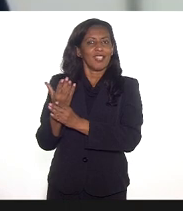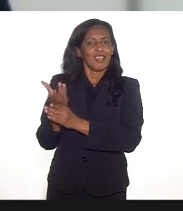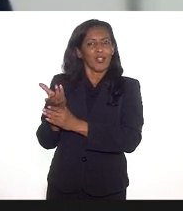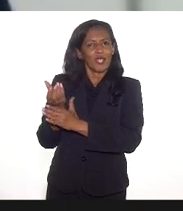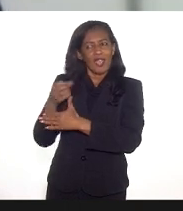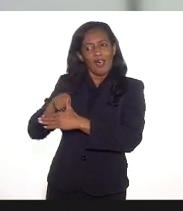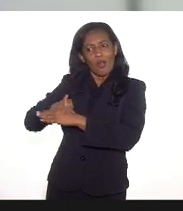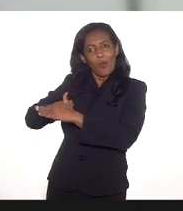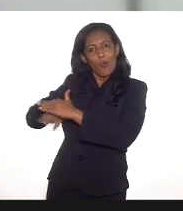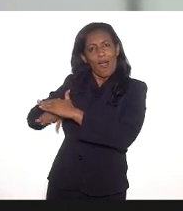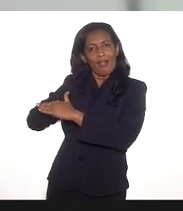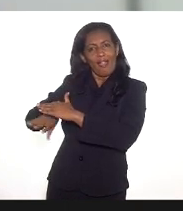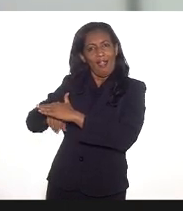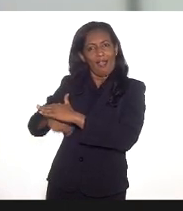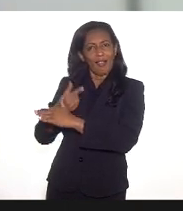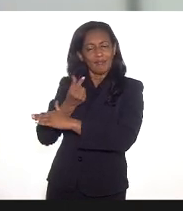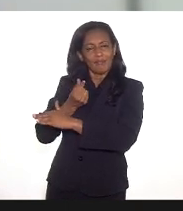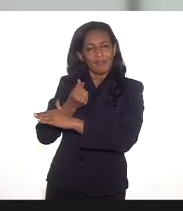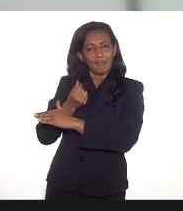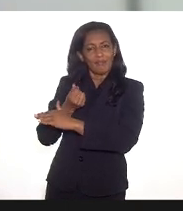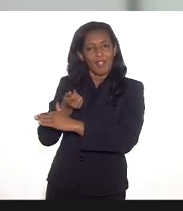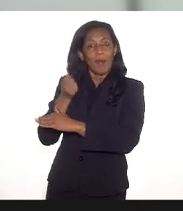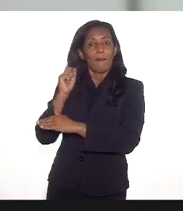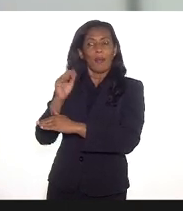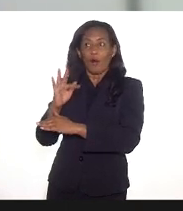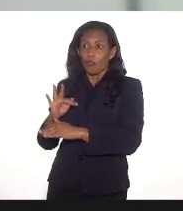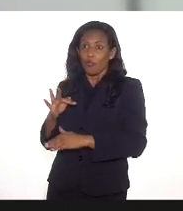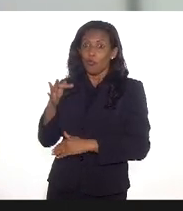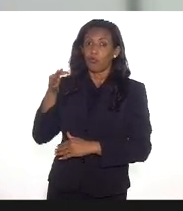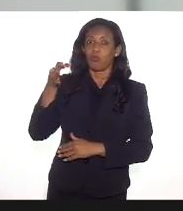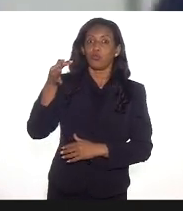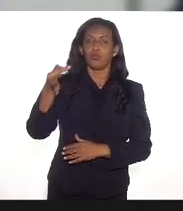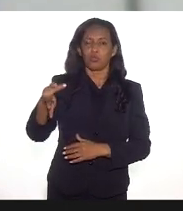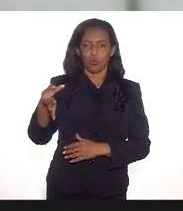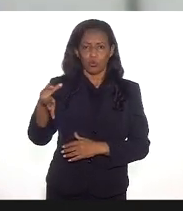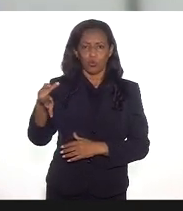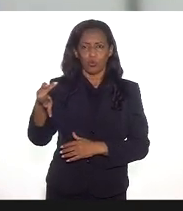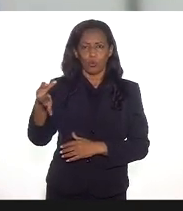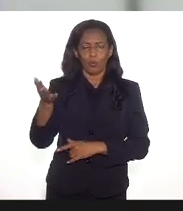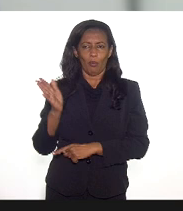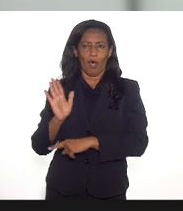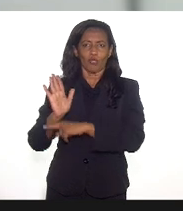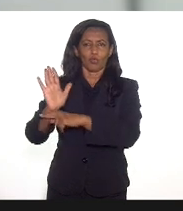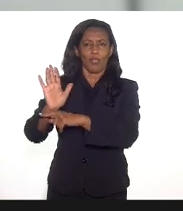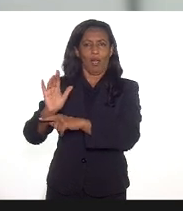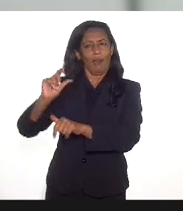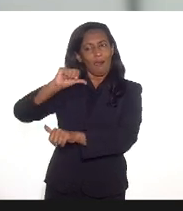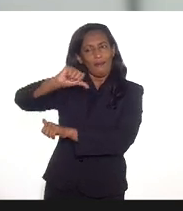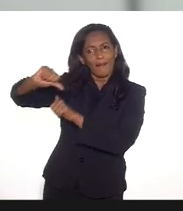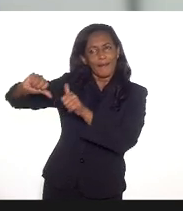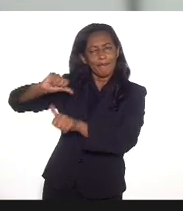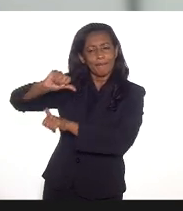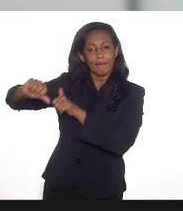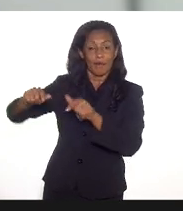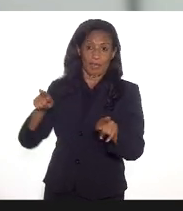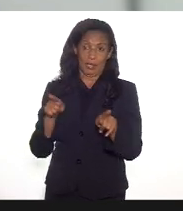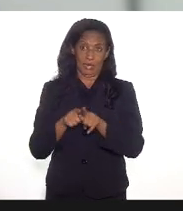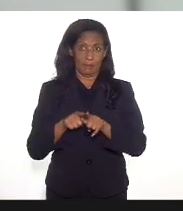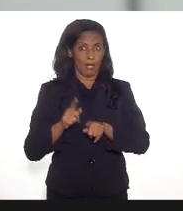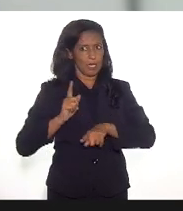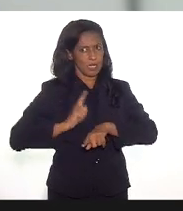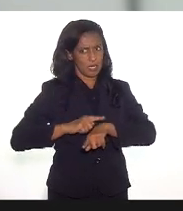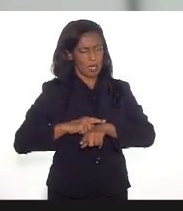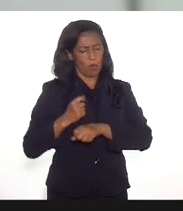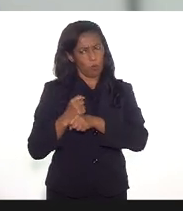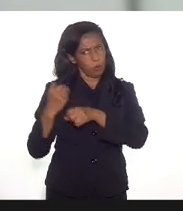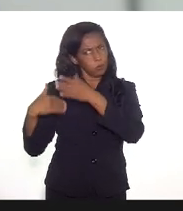para investimentos importantes para solidificar a fusão. Também, nessa época, não era